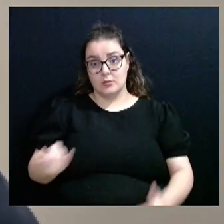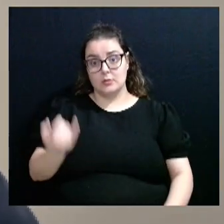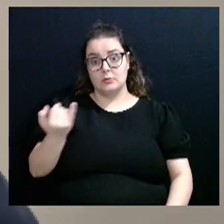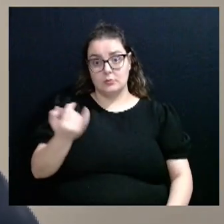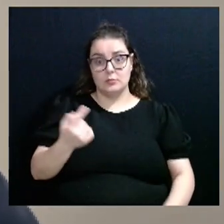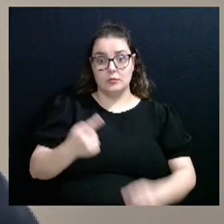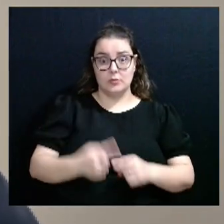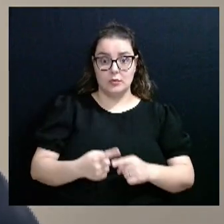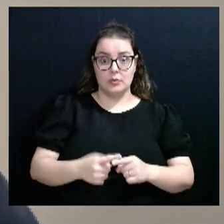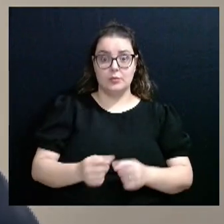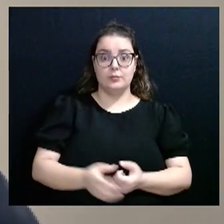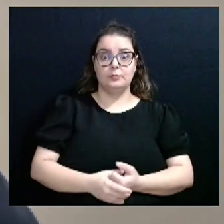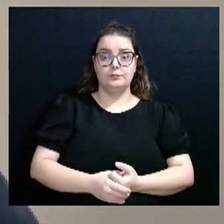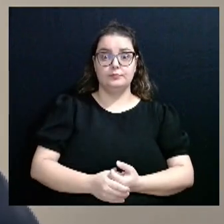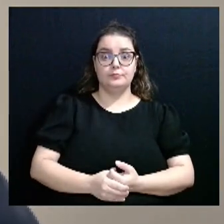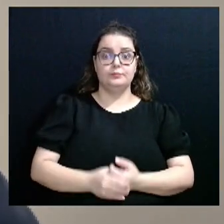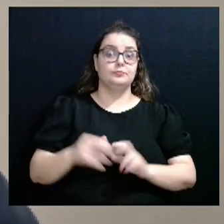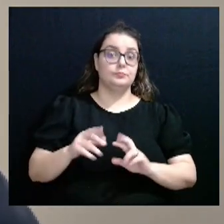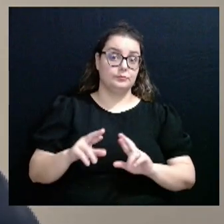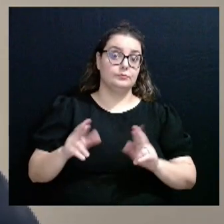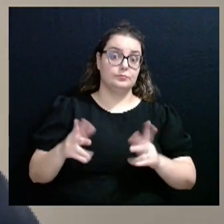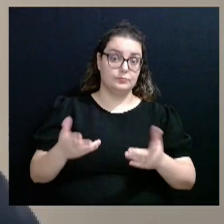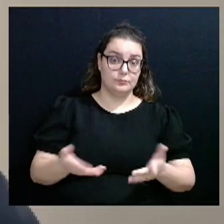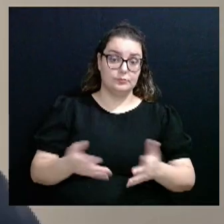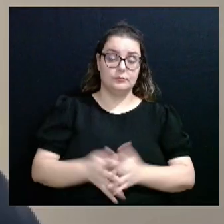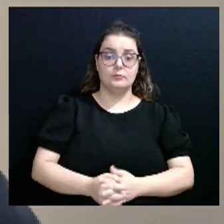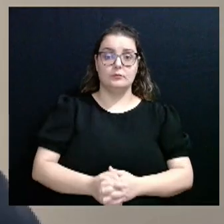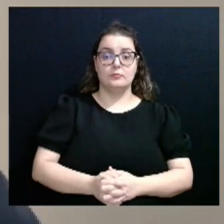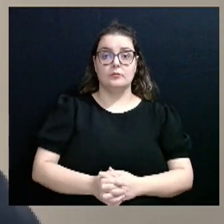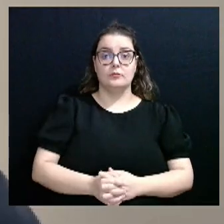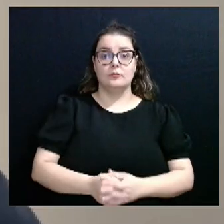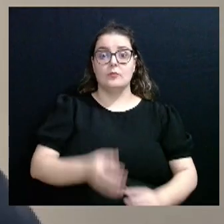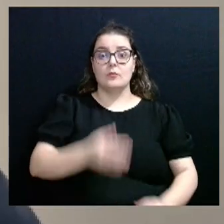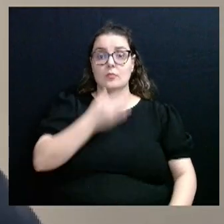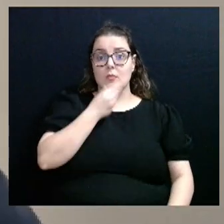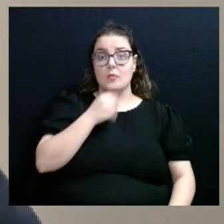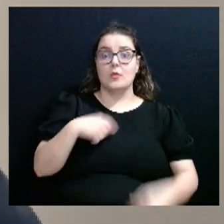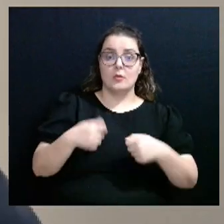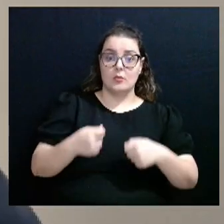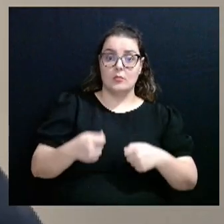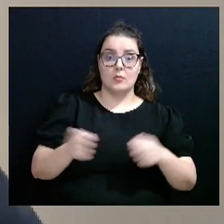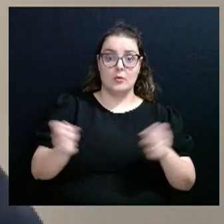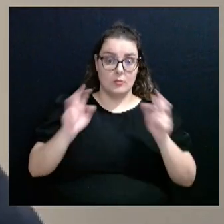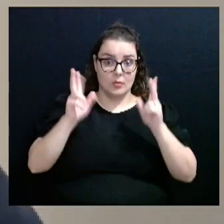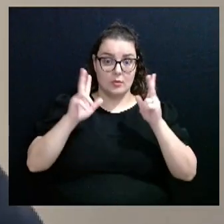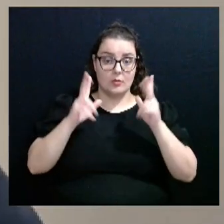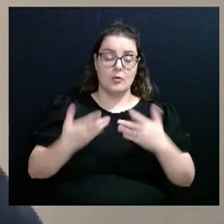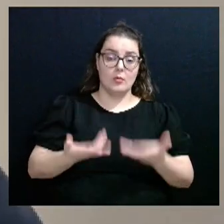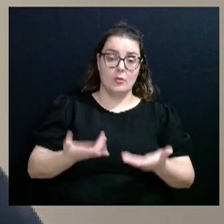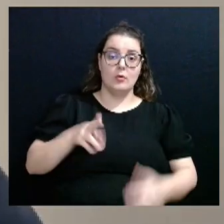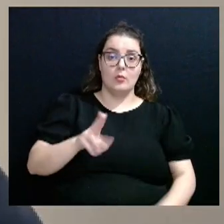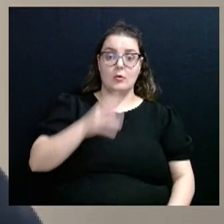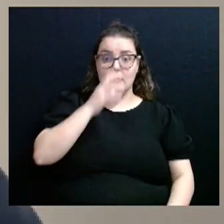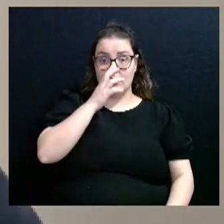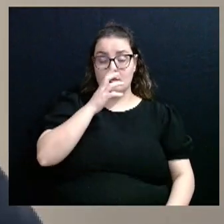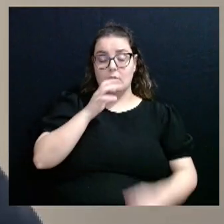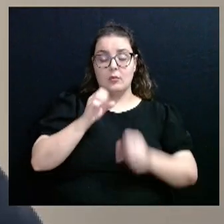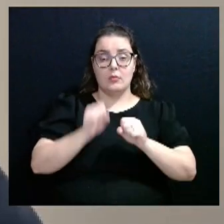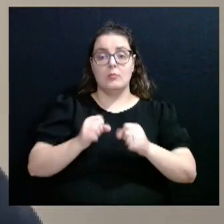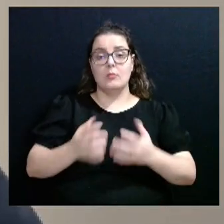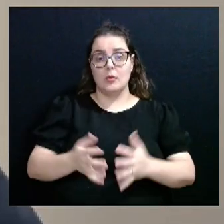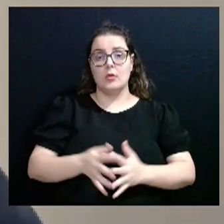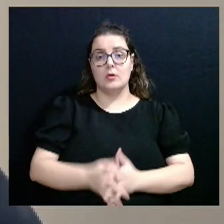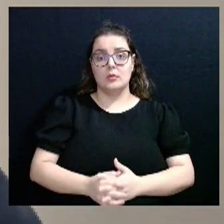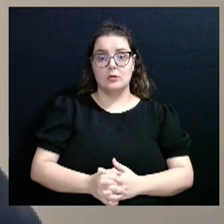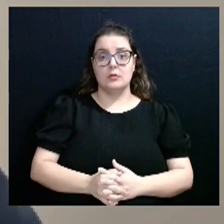isso diferencia, né, aqueles homens que precisam ter mais atenção com aqueles que podem despender